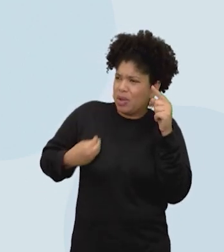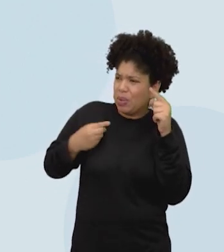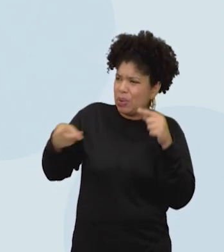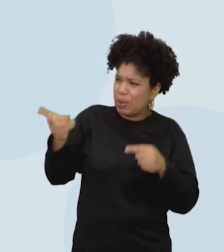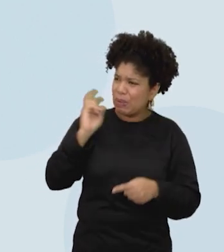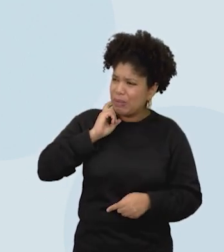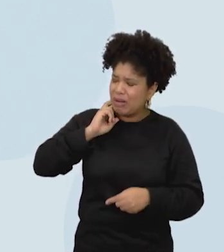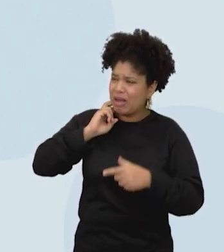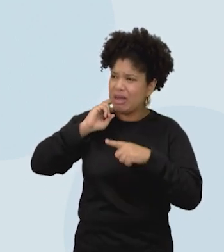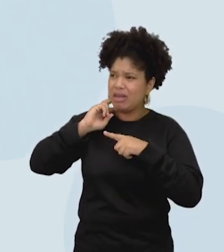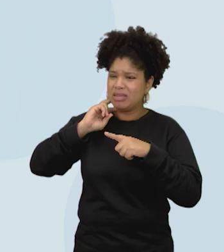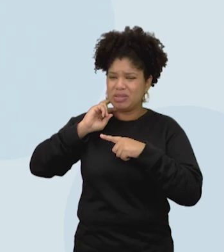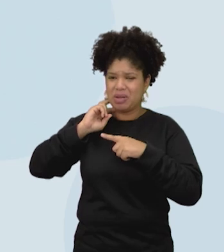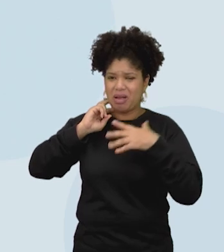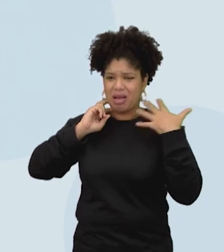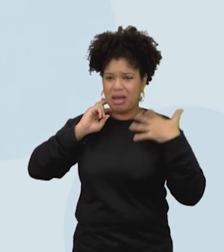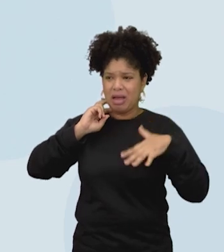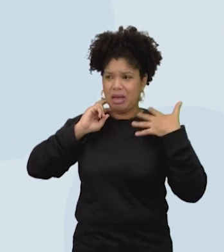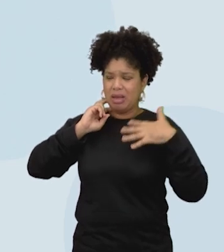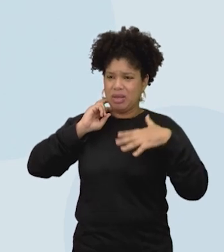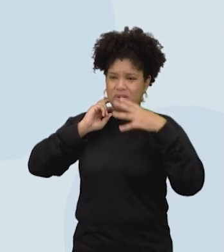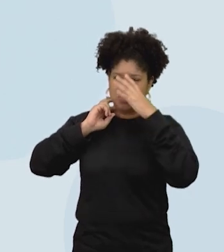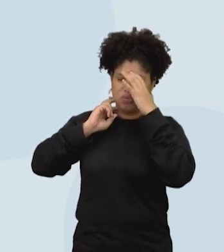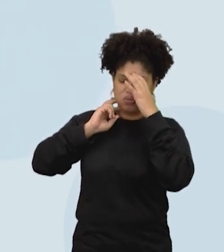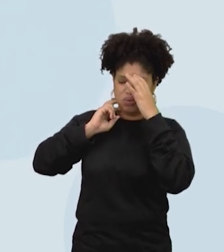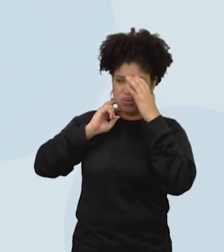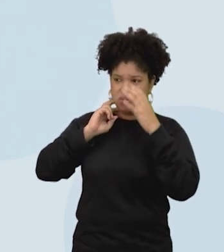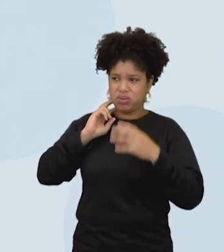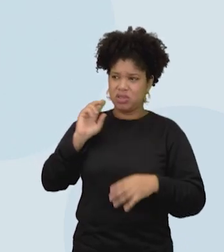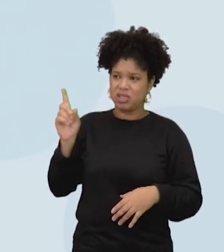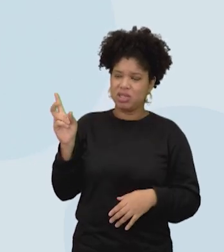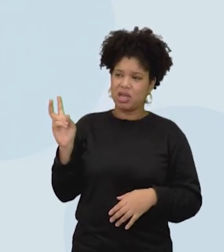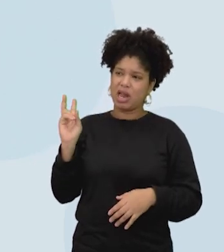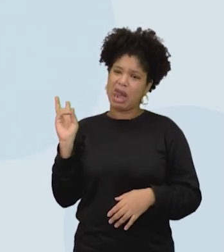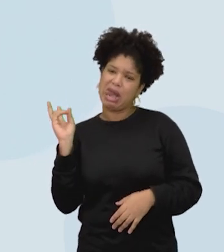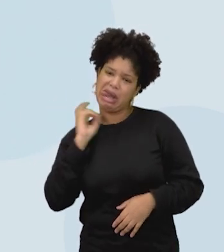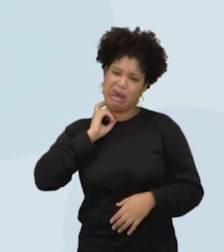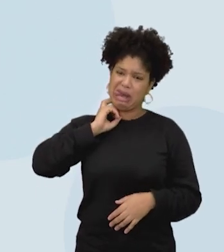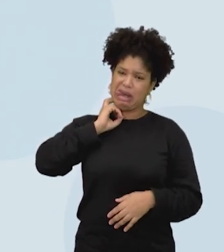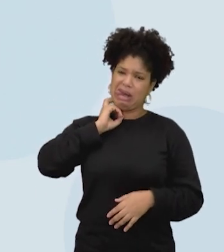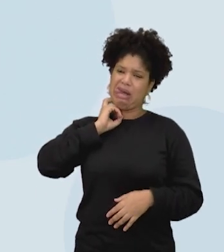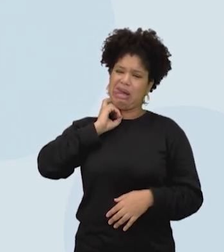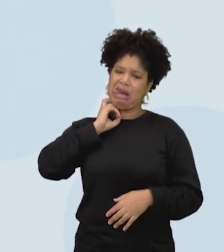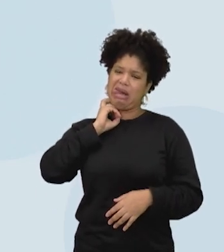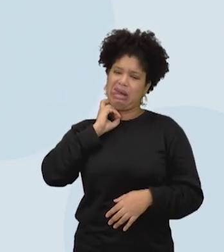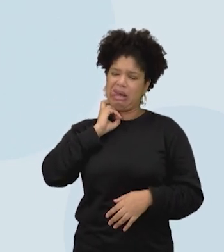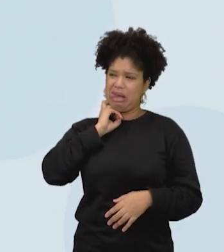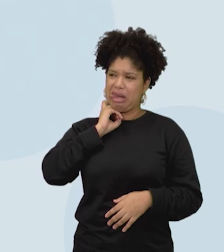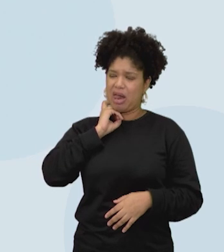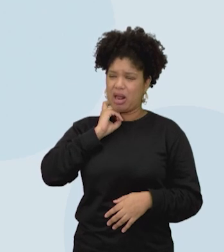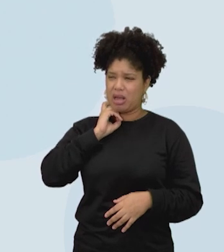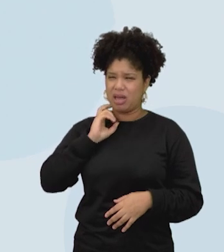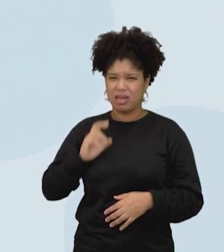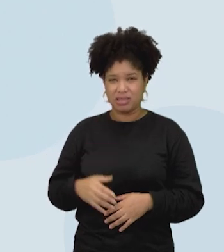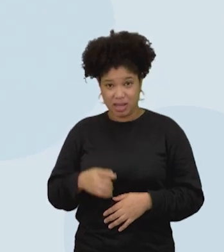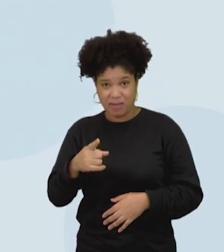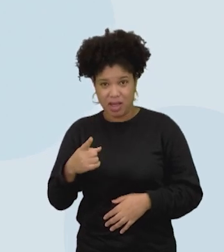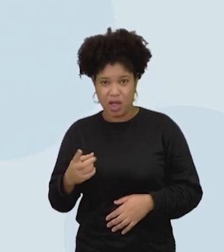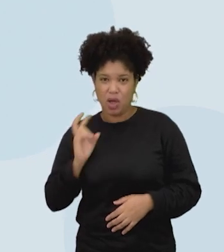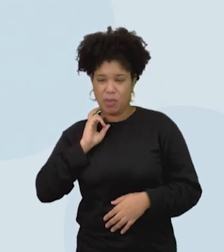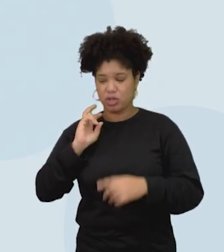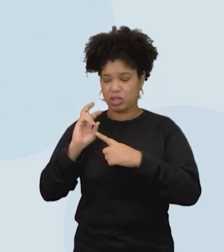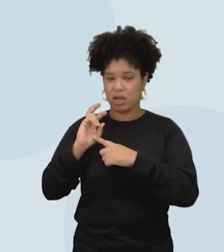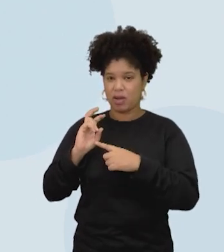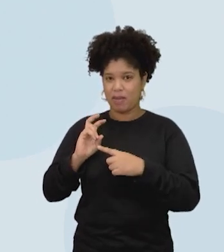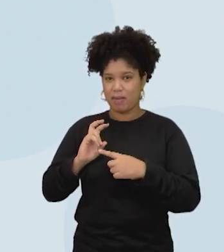vede. Na bruta ardência orgânica da sede, morde minha goela ígneo e escaldante molho. Só que esse morcego aí não é